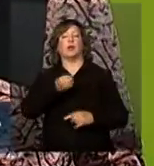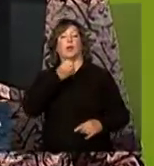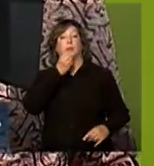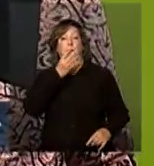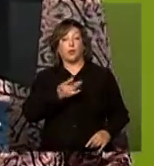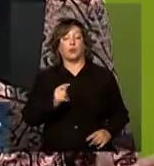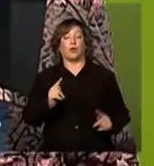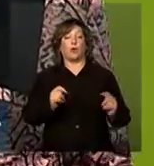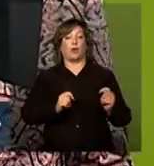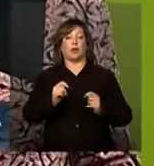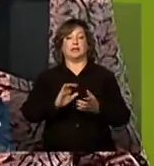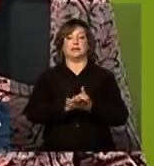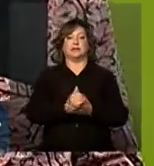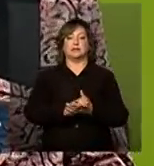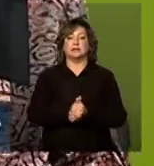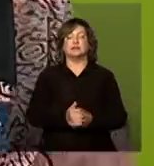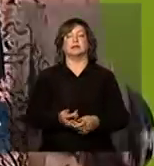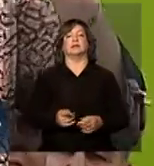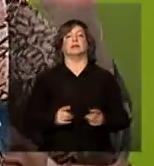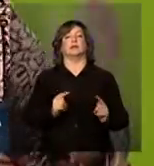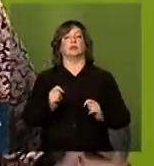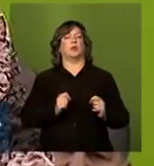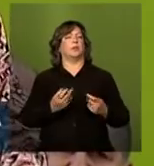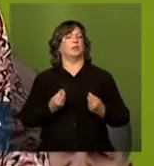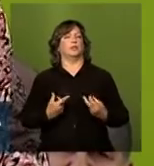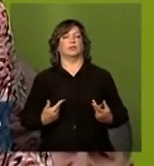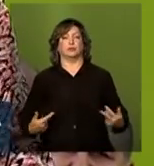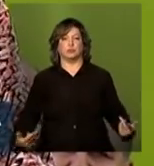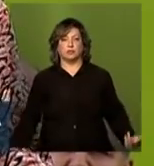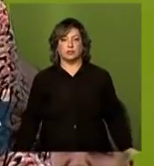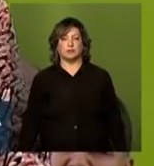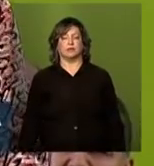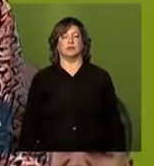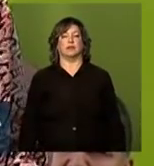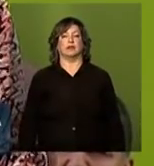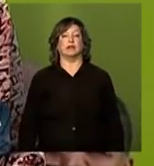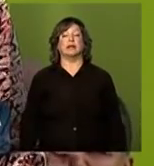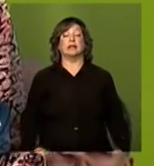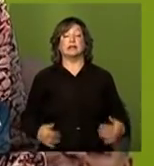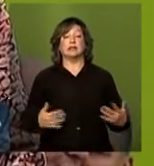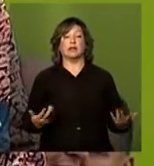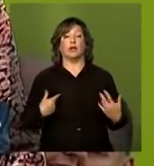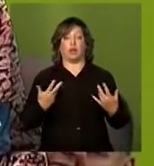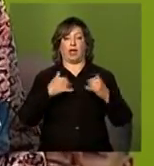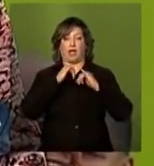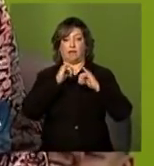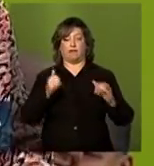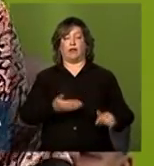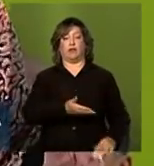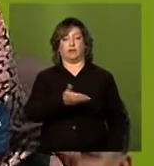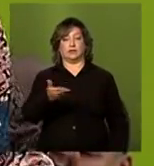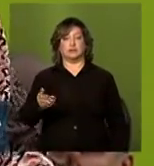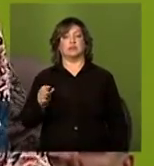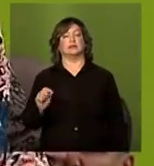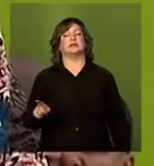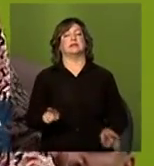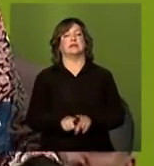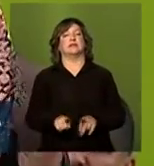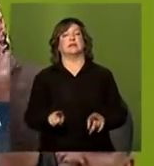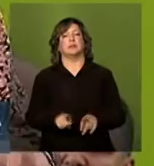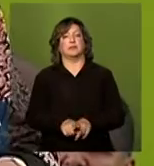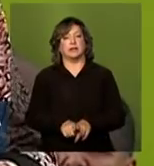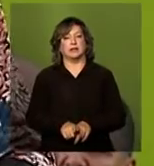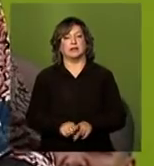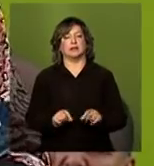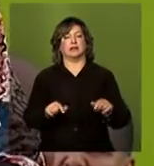economizar sabão vai economizar muitas coisas então eu quero dizer para vocês que também